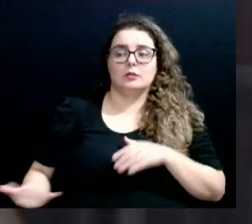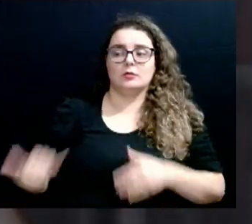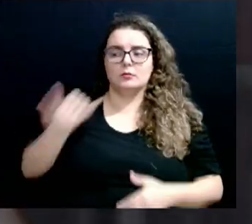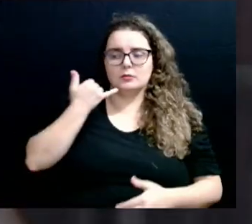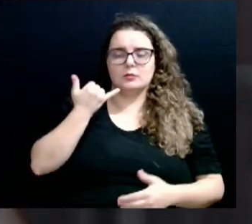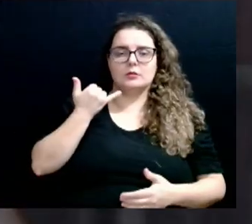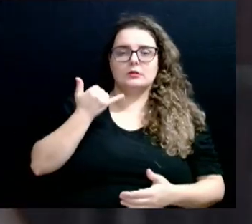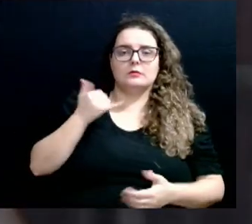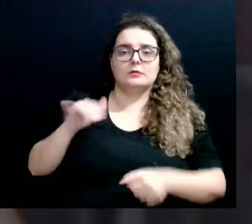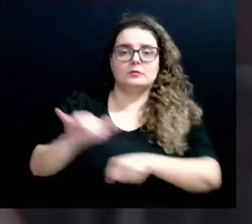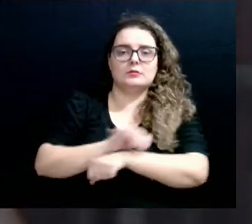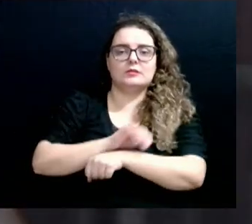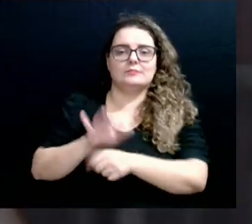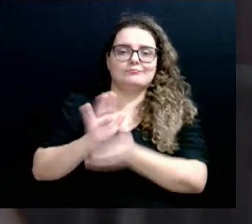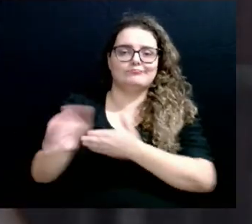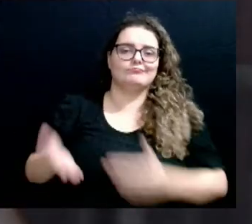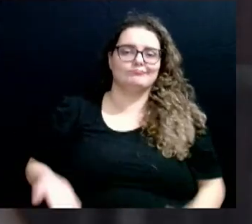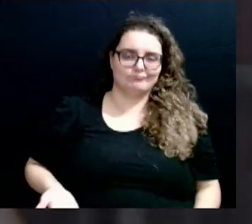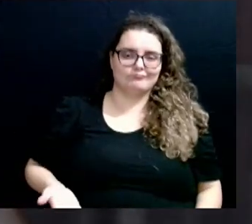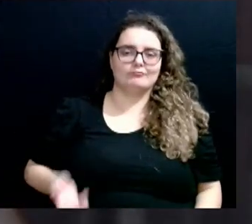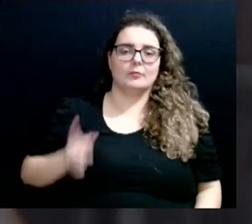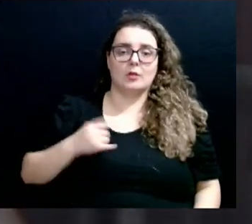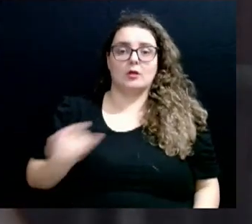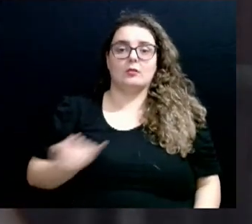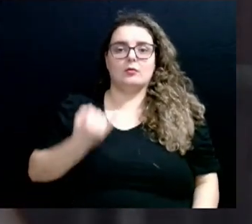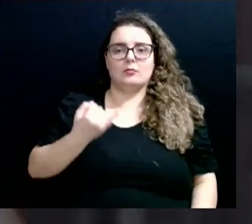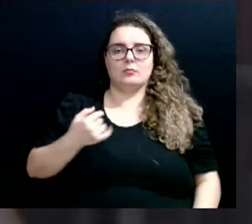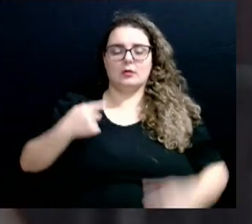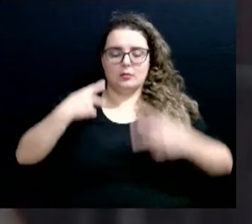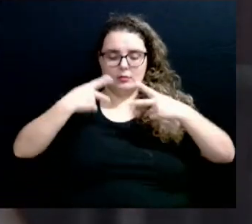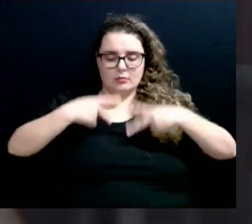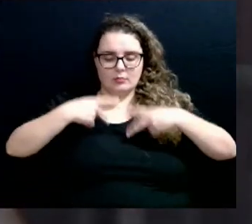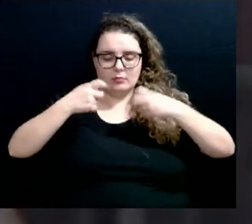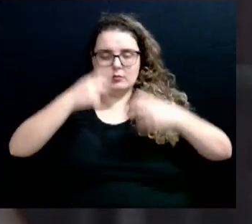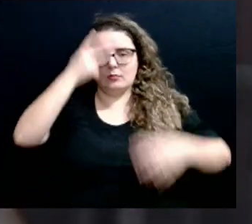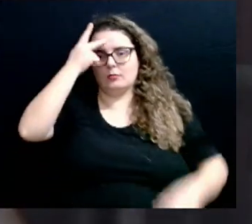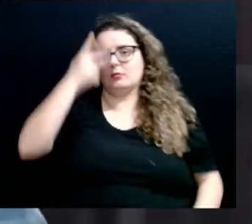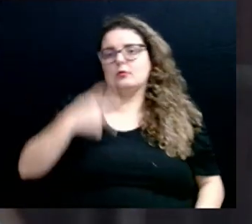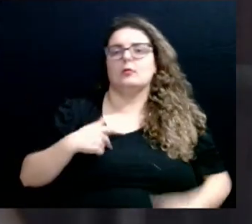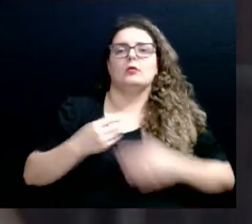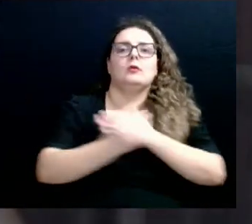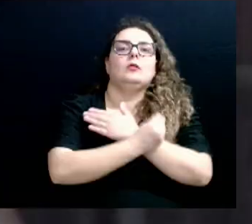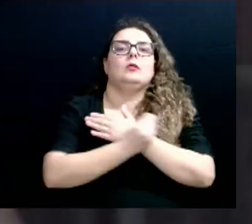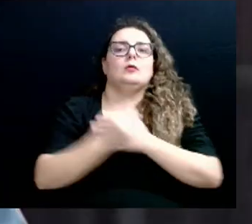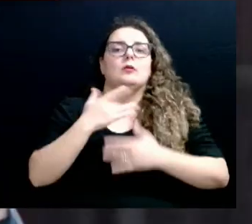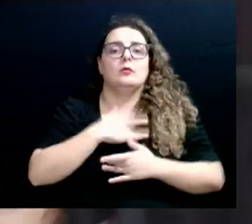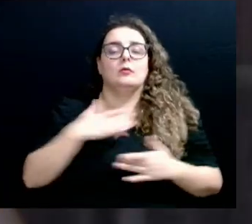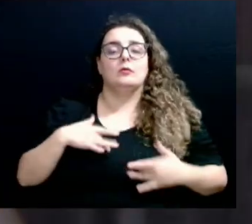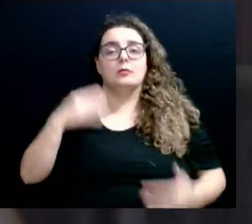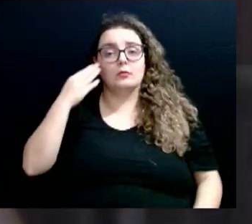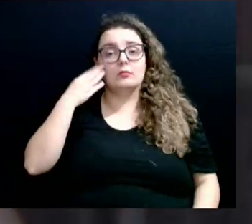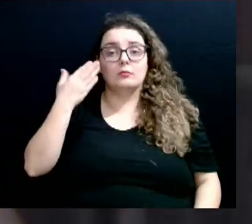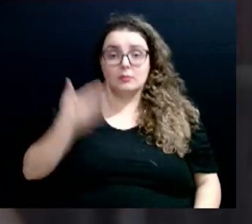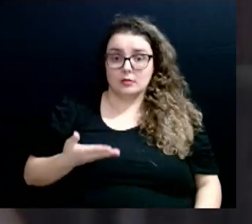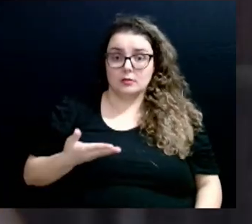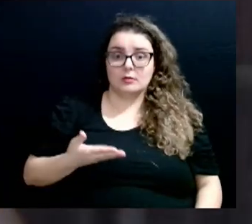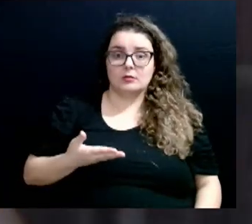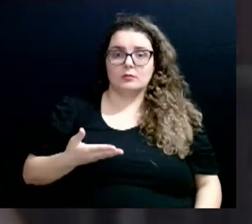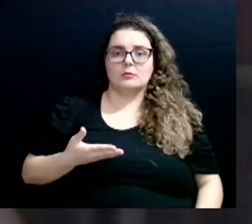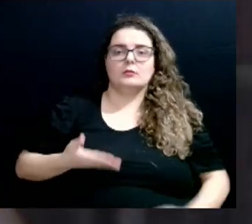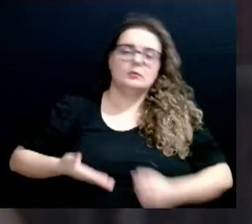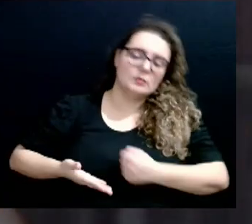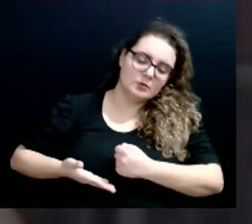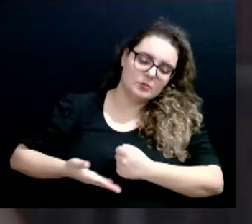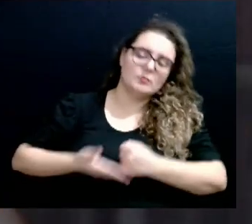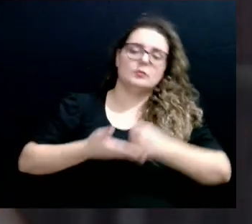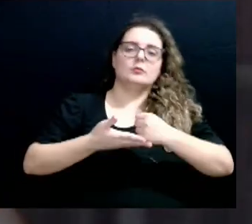que entra muito importante a questão do autoconhecimento, do cuidado da saúde mental, para que isso, né, sustente o fato de,